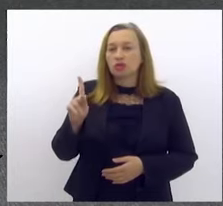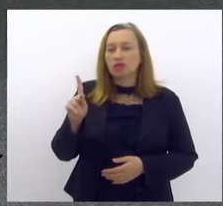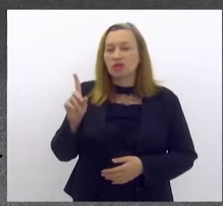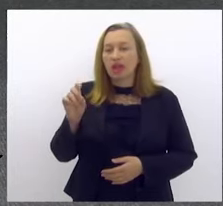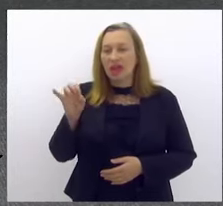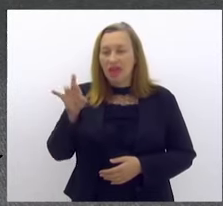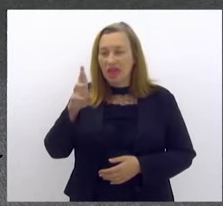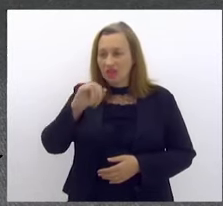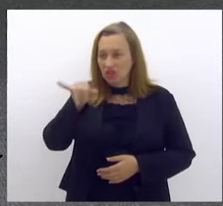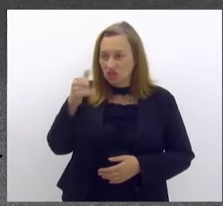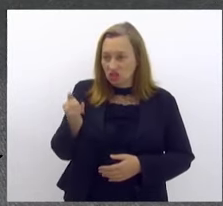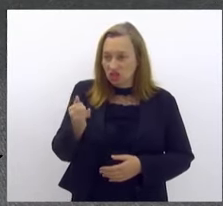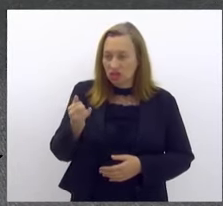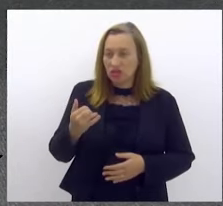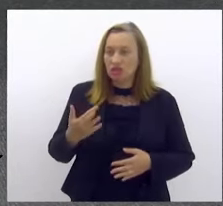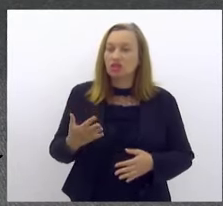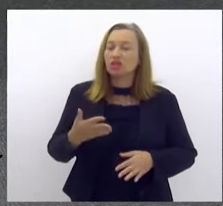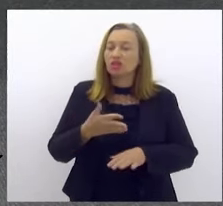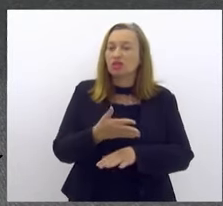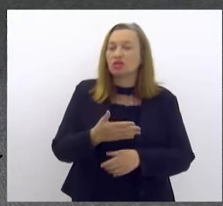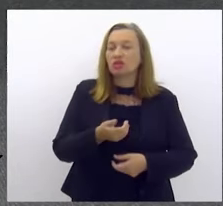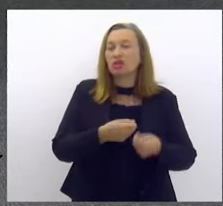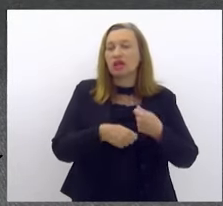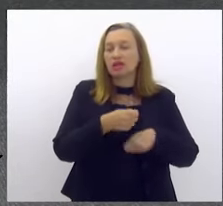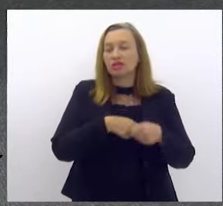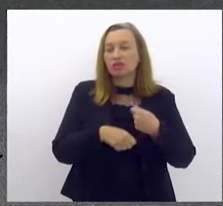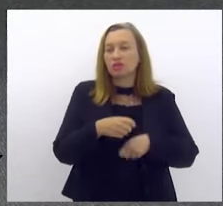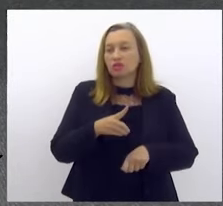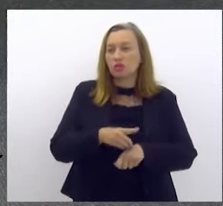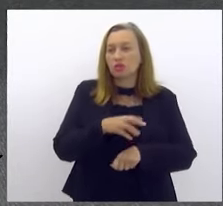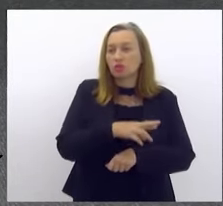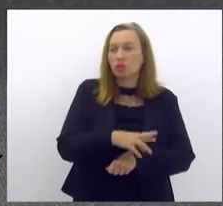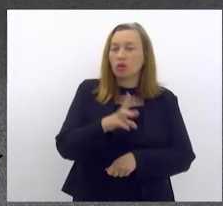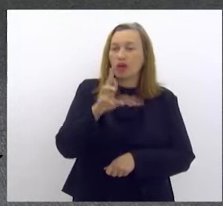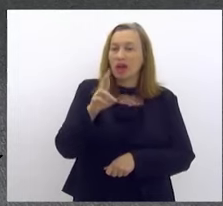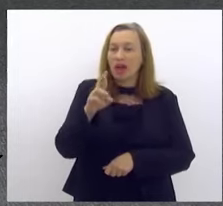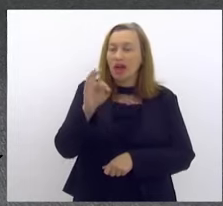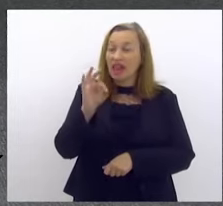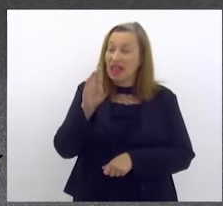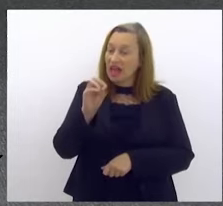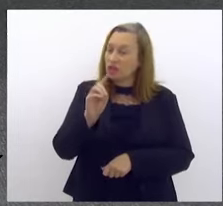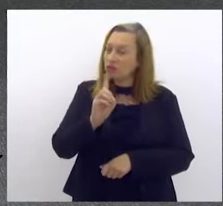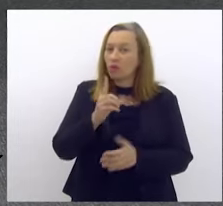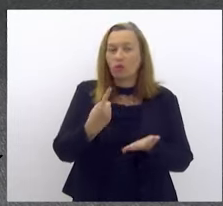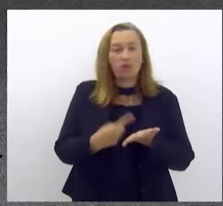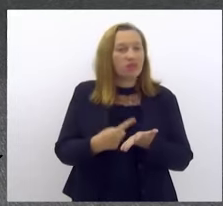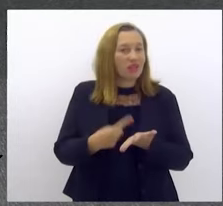na possibilidade, na administração do doutor Renato, não foi o combinado.